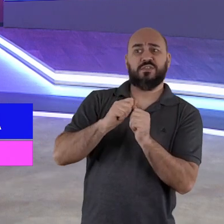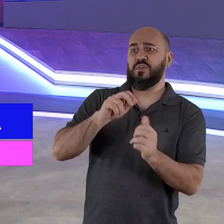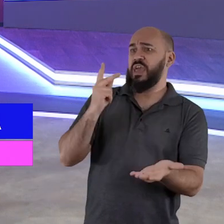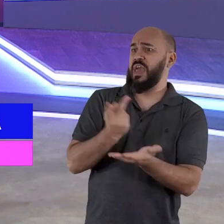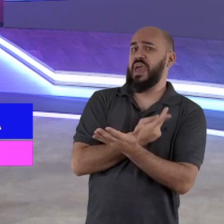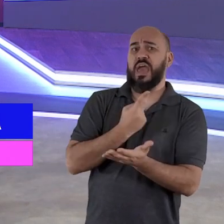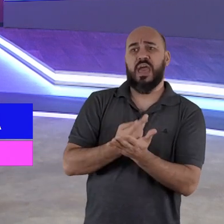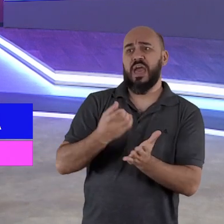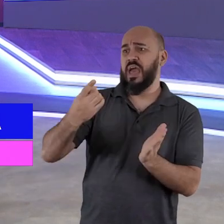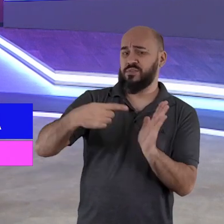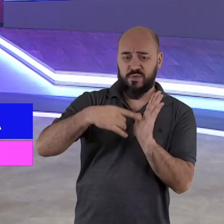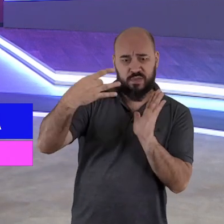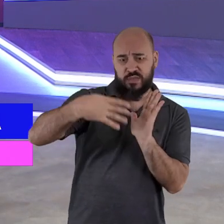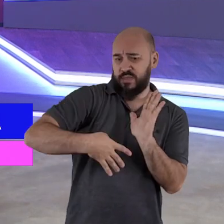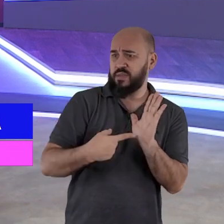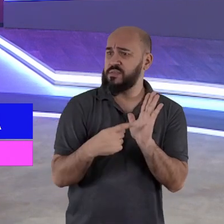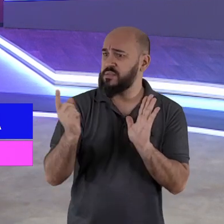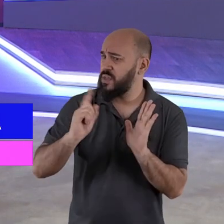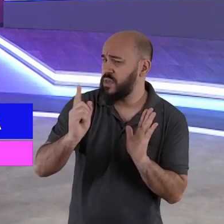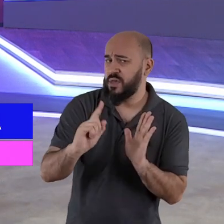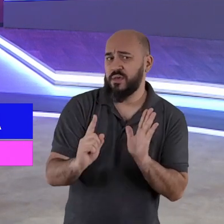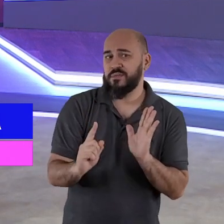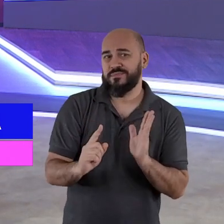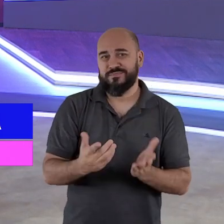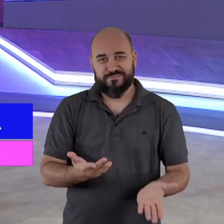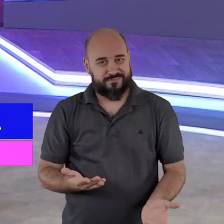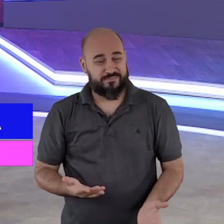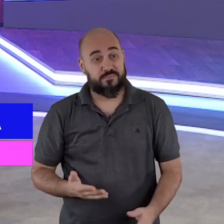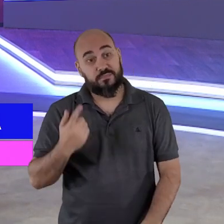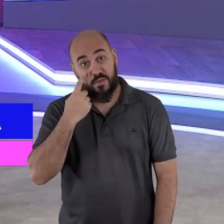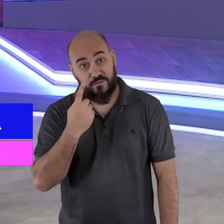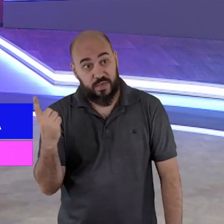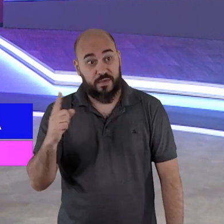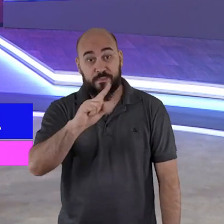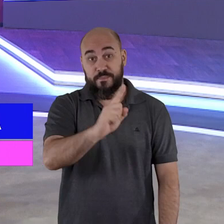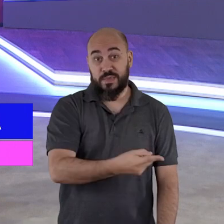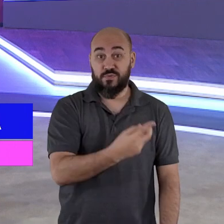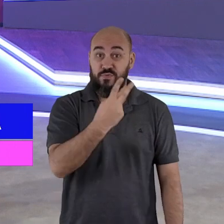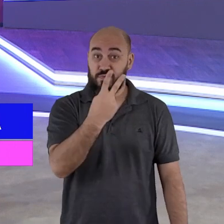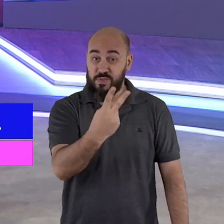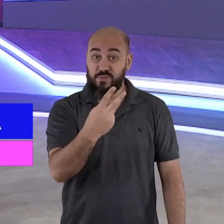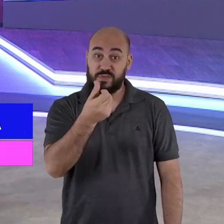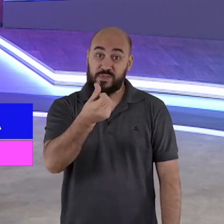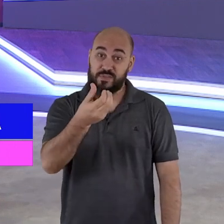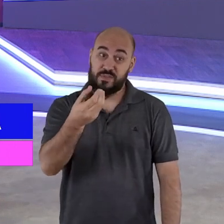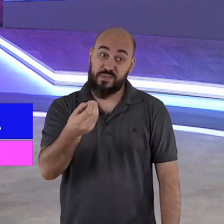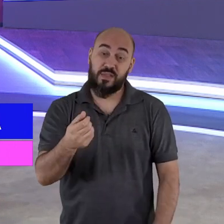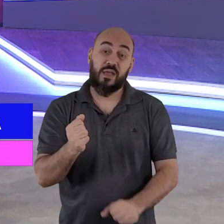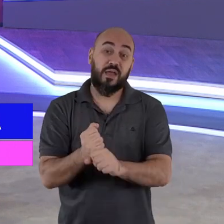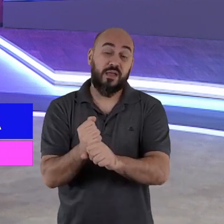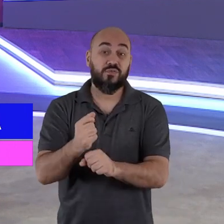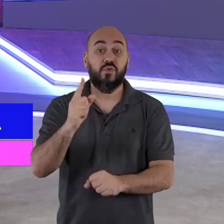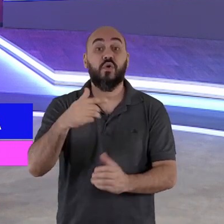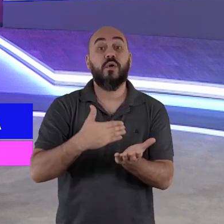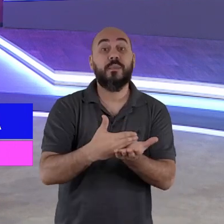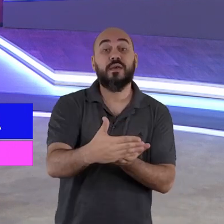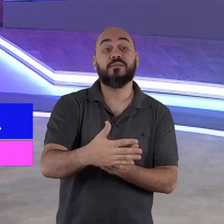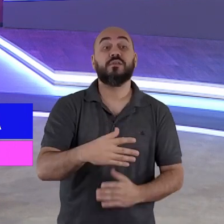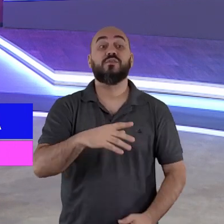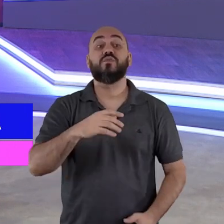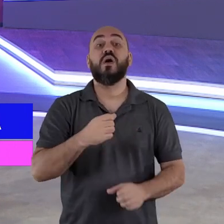veja, esses 1260 anos, eles começam no ano 538,